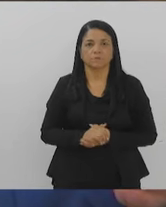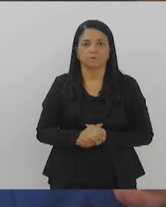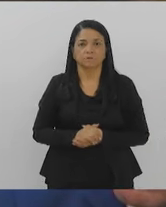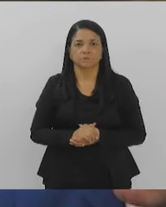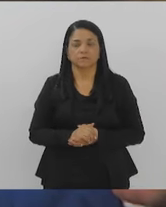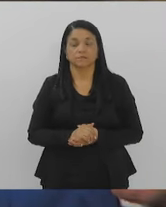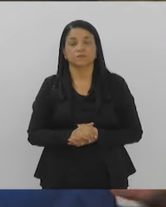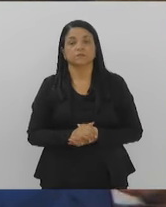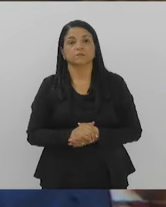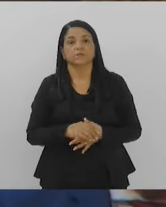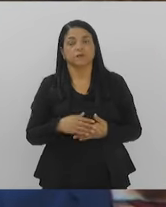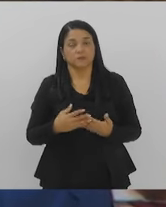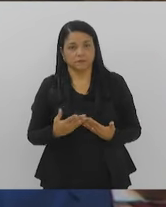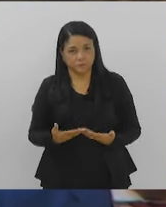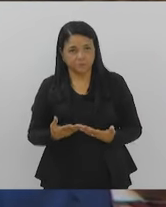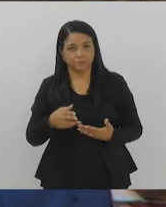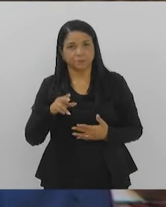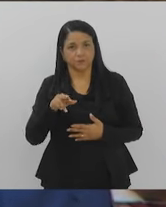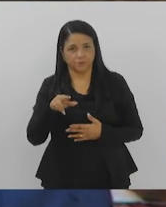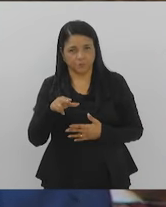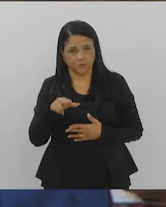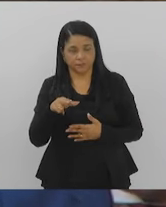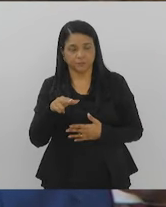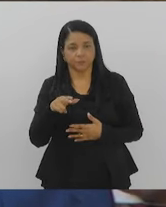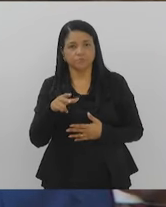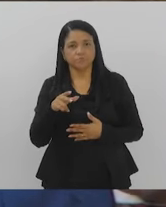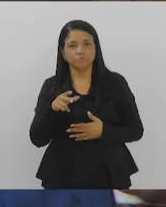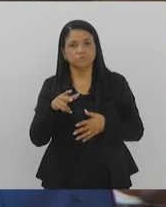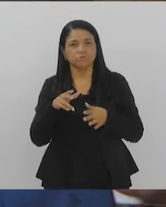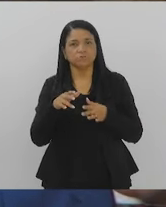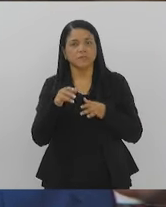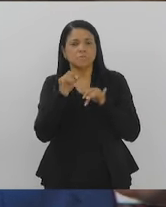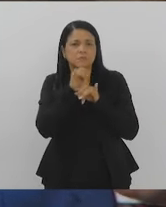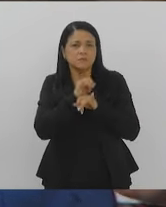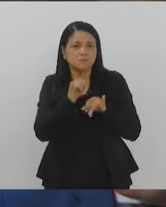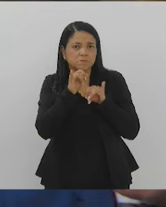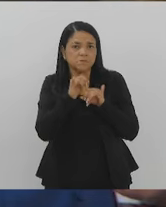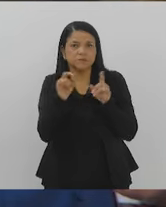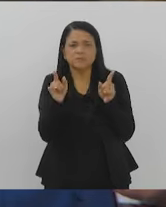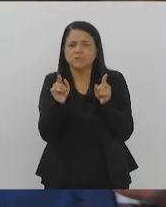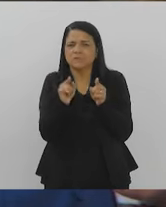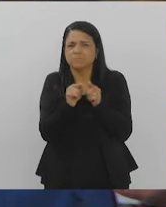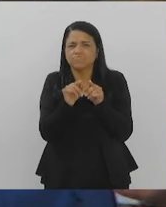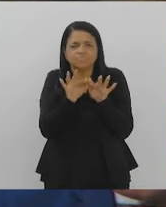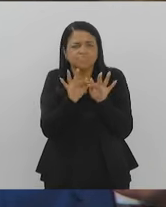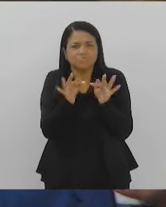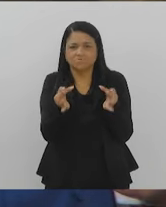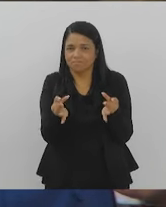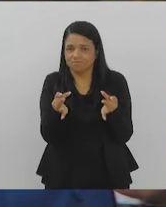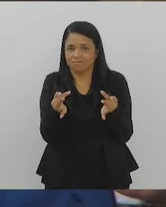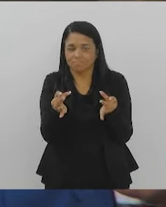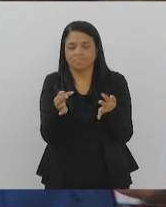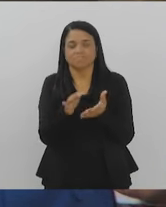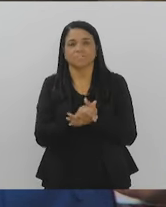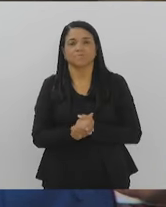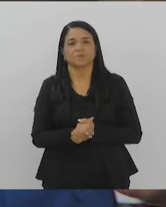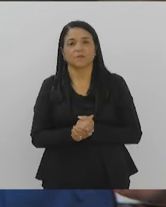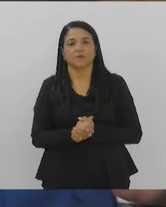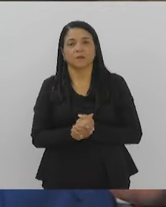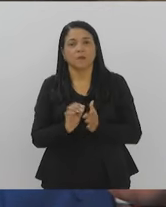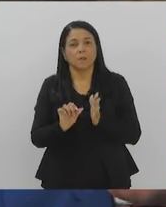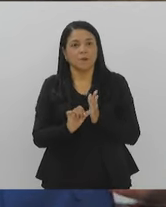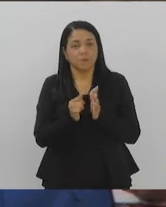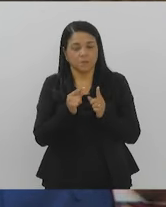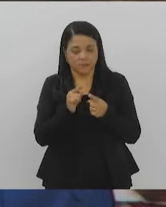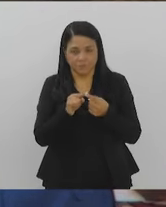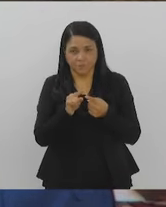Meus irmãos, minhas palavras são curtas e simples. Primeiro, agradecer